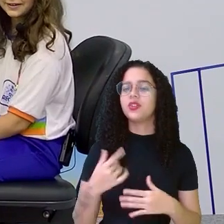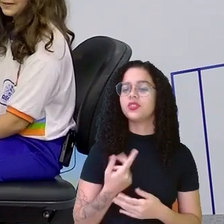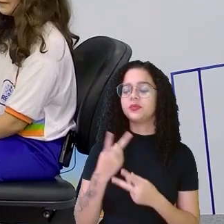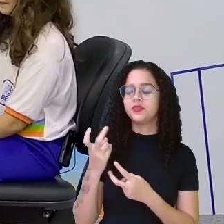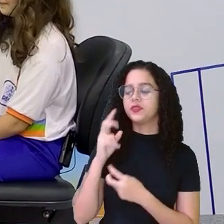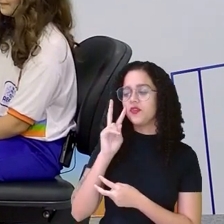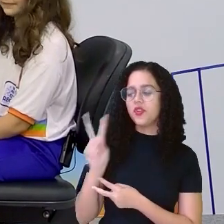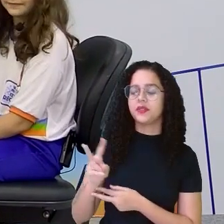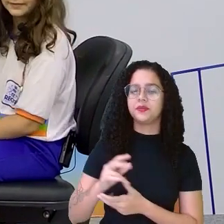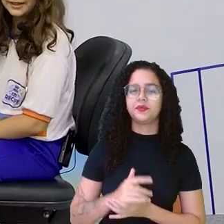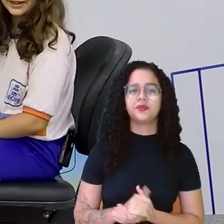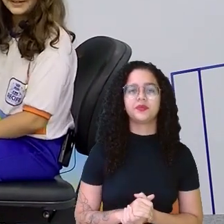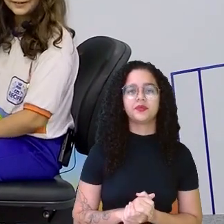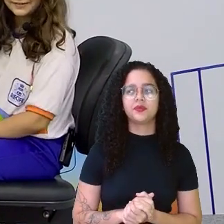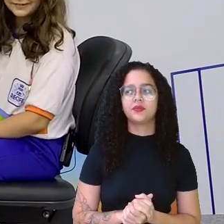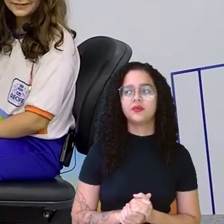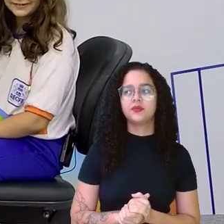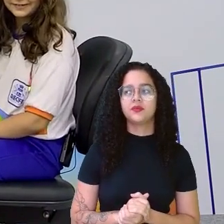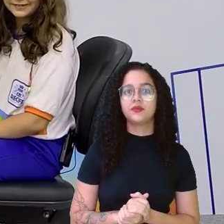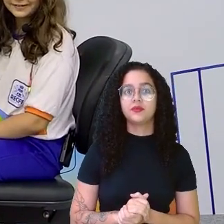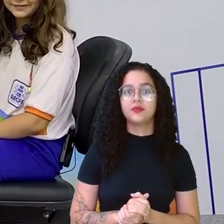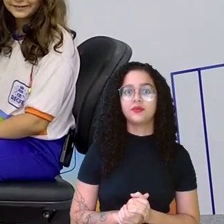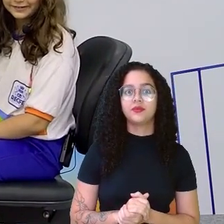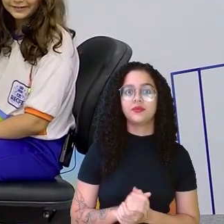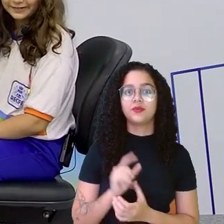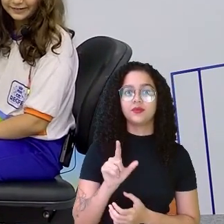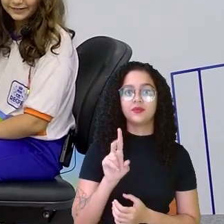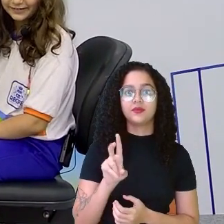ver. Deixa a gente ver como é que ela fala.